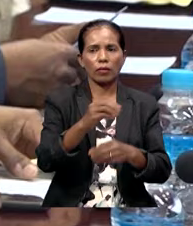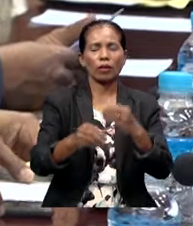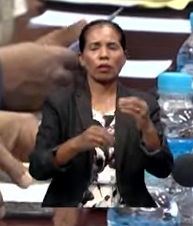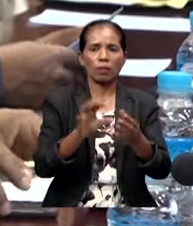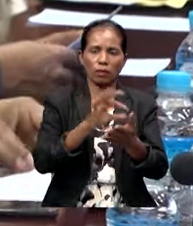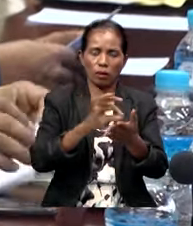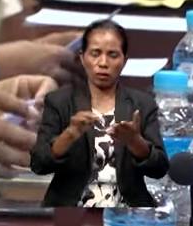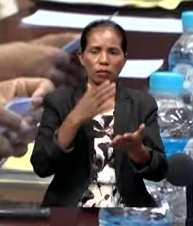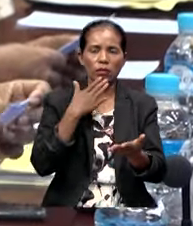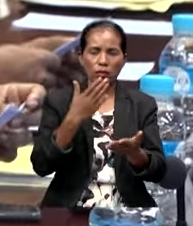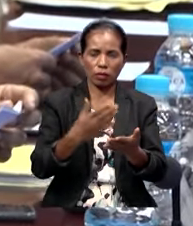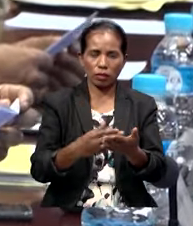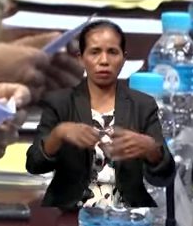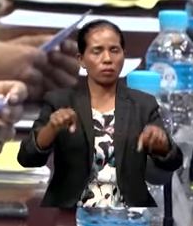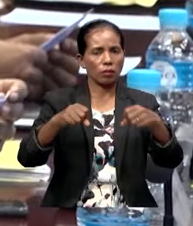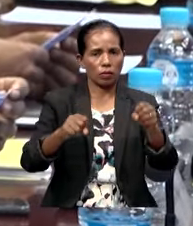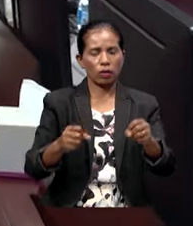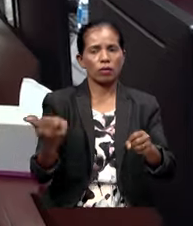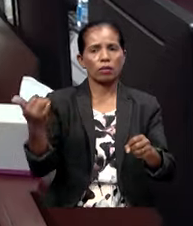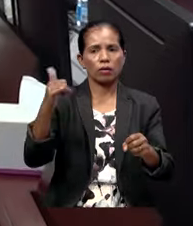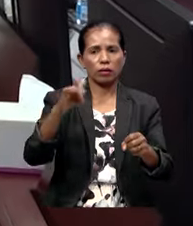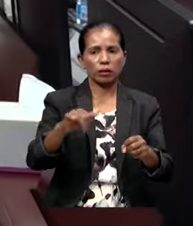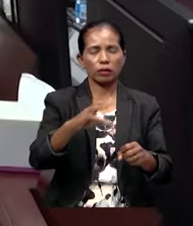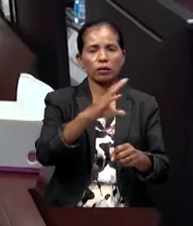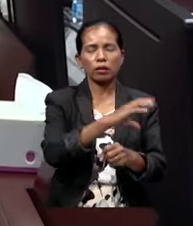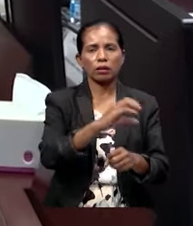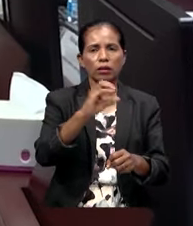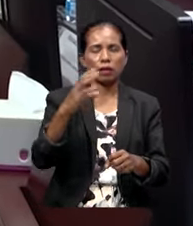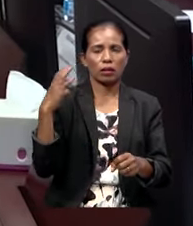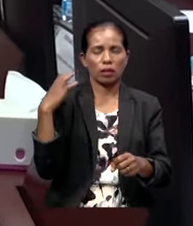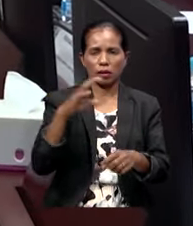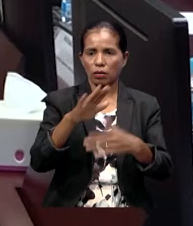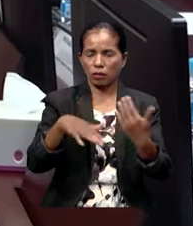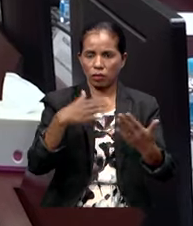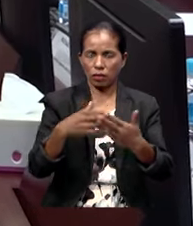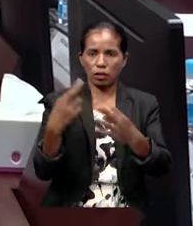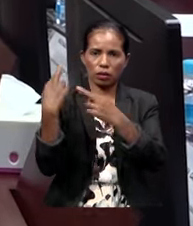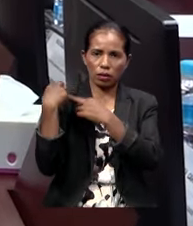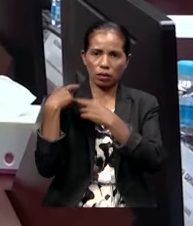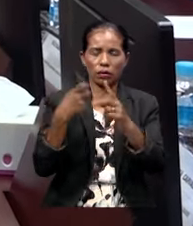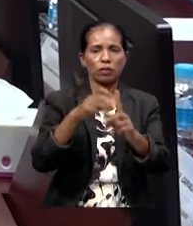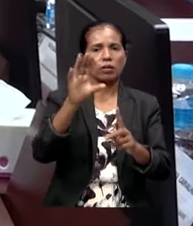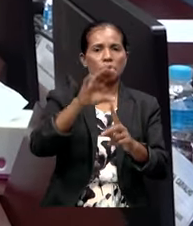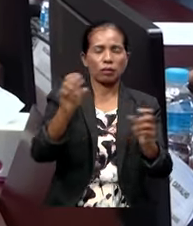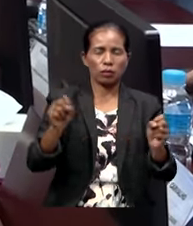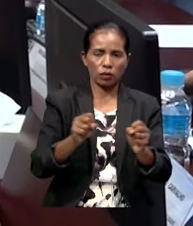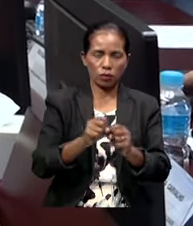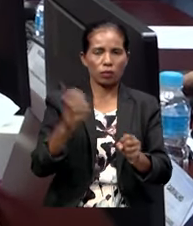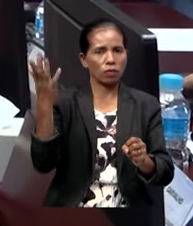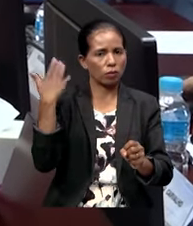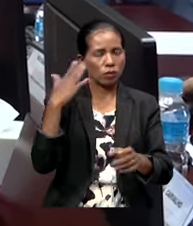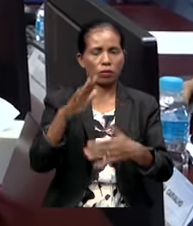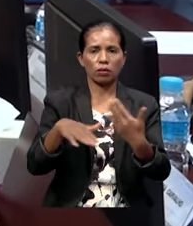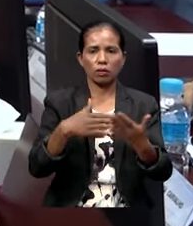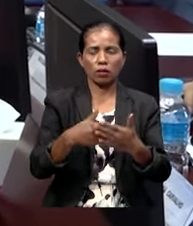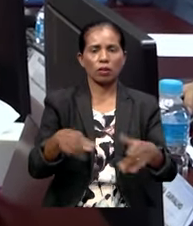registro propriedade veículo motorizada no encargo Sira Selugnian, se responsável husi Sefi Suku antigo Sira nebe